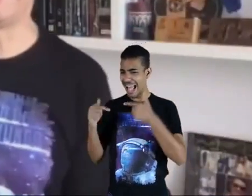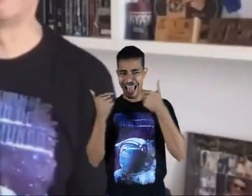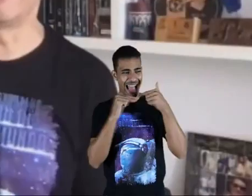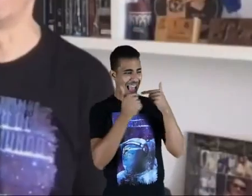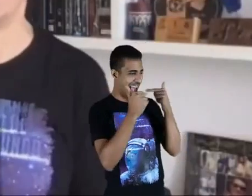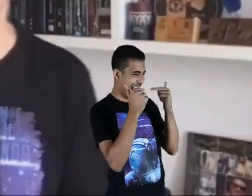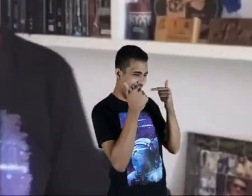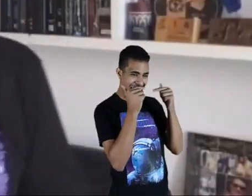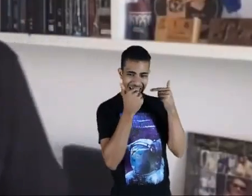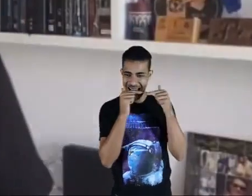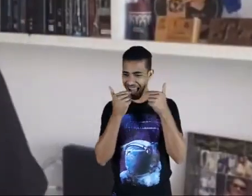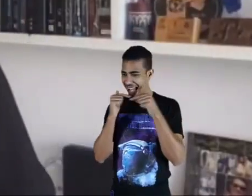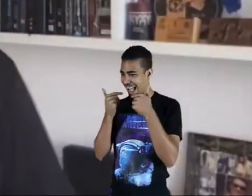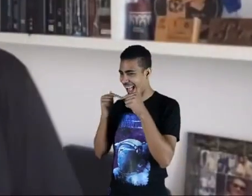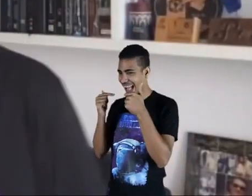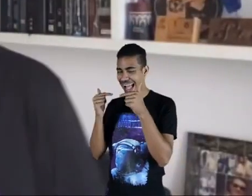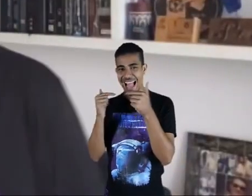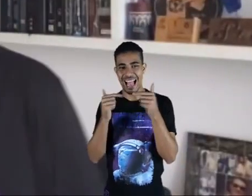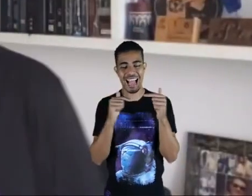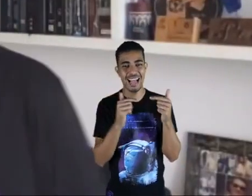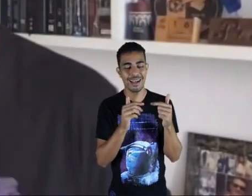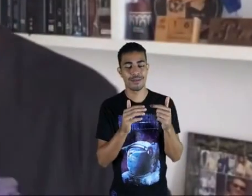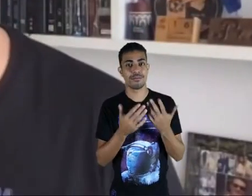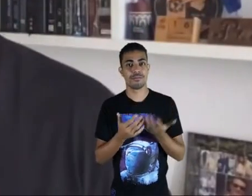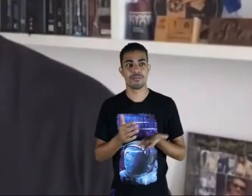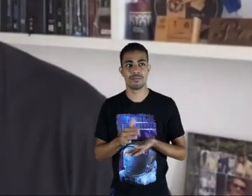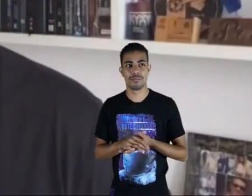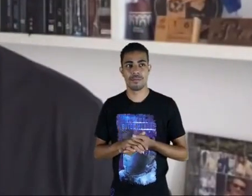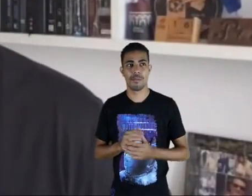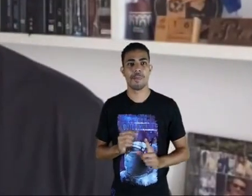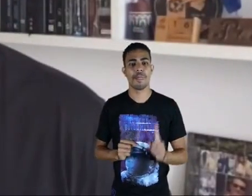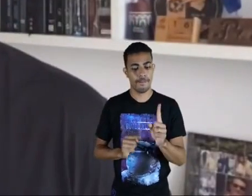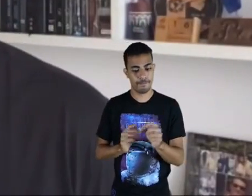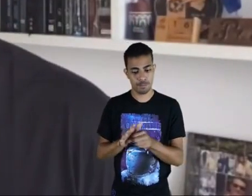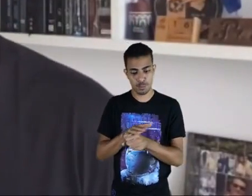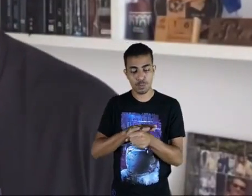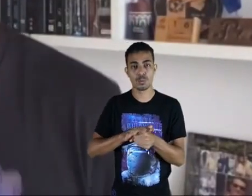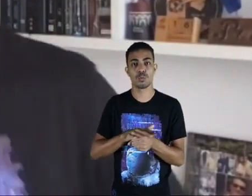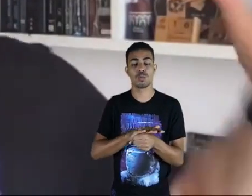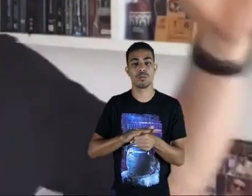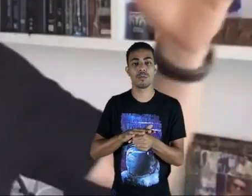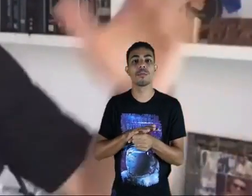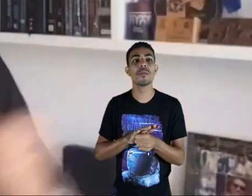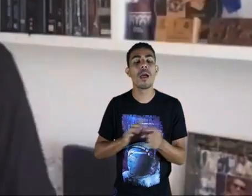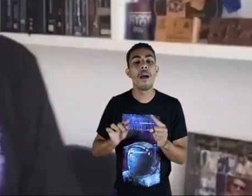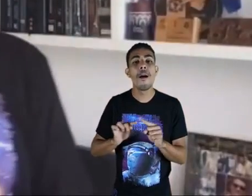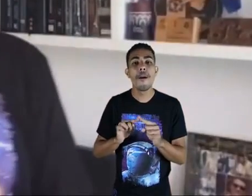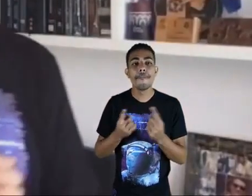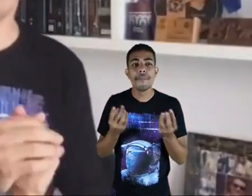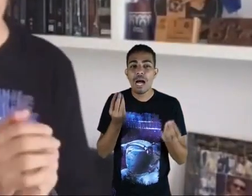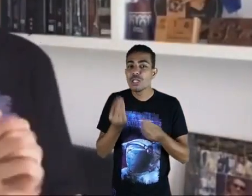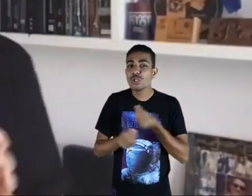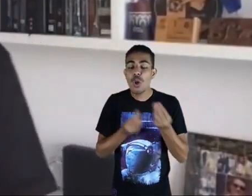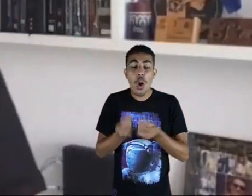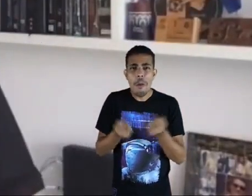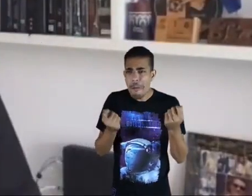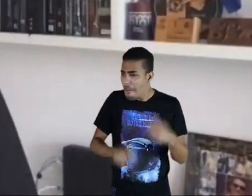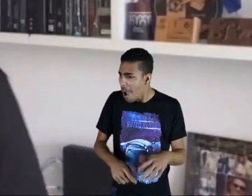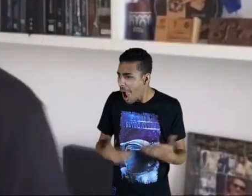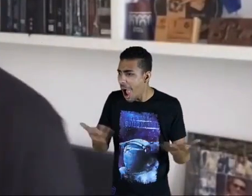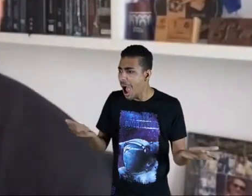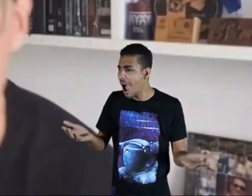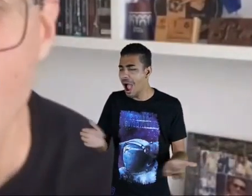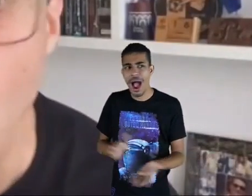Todos se riram: como isso? Eu sou virgem. Mas como pode? Não é